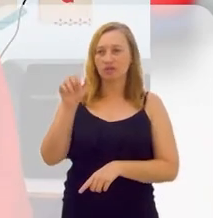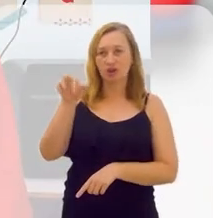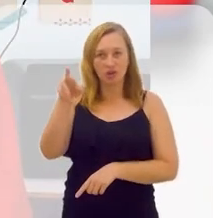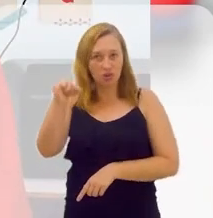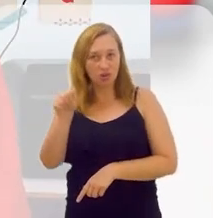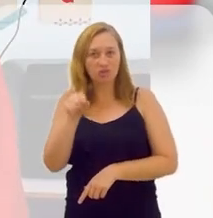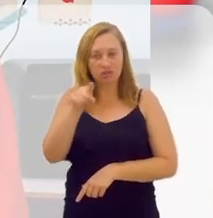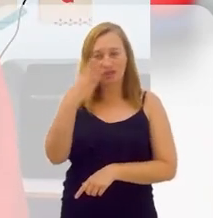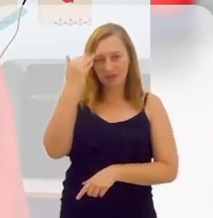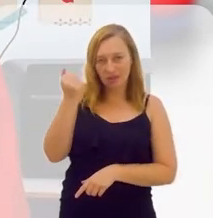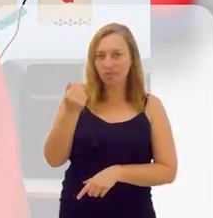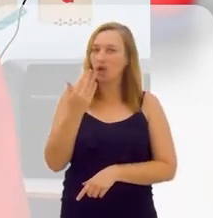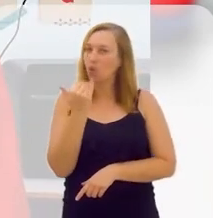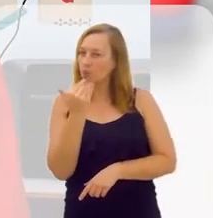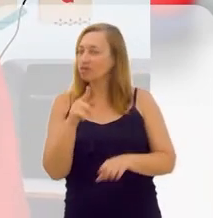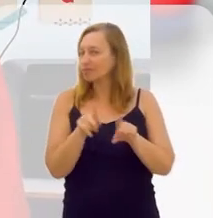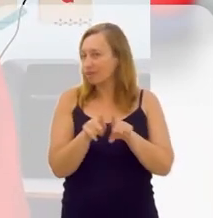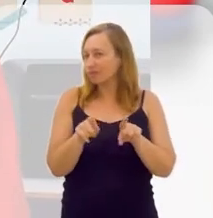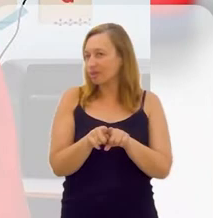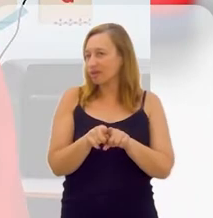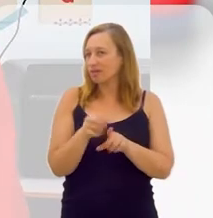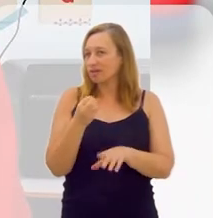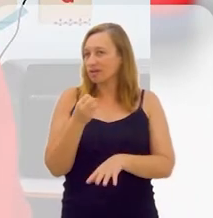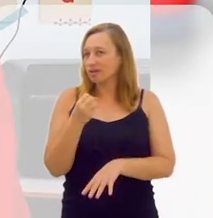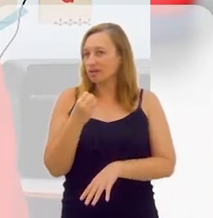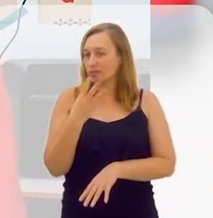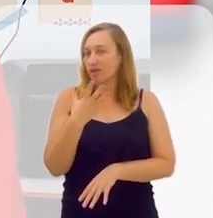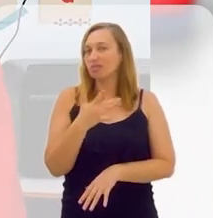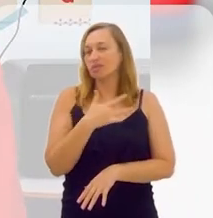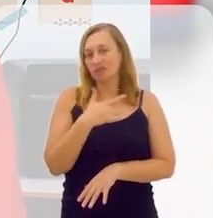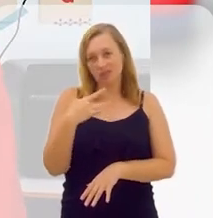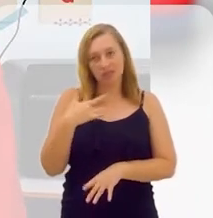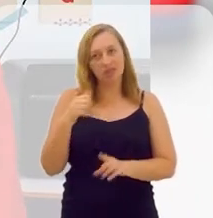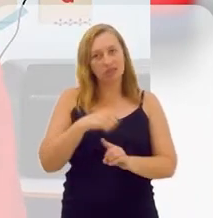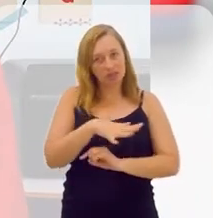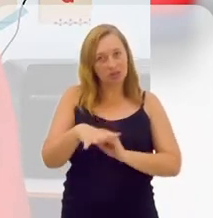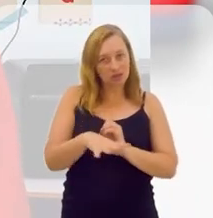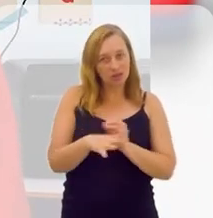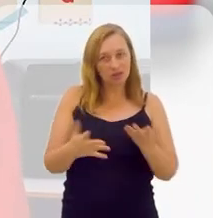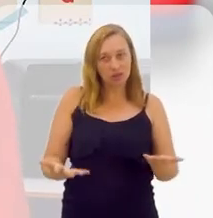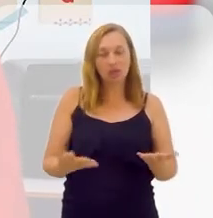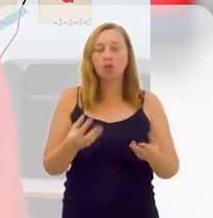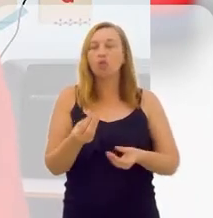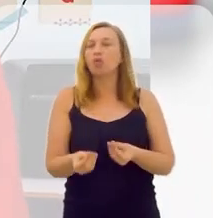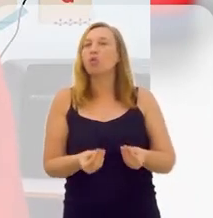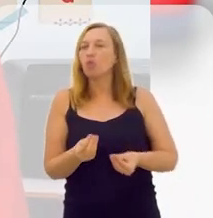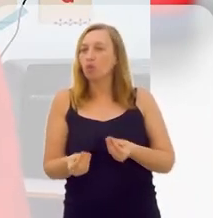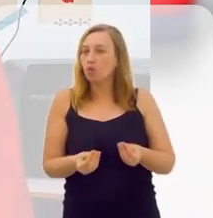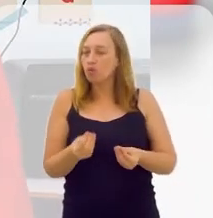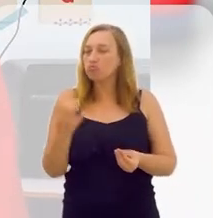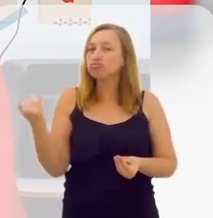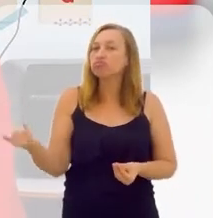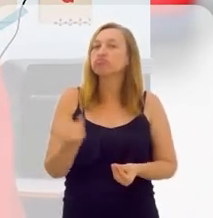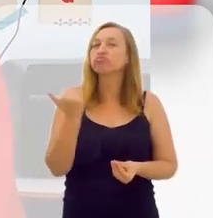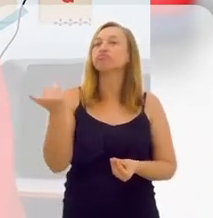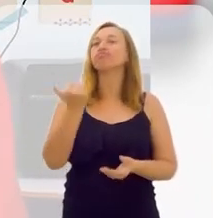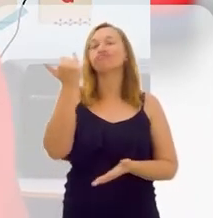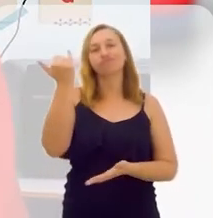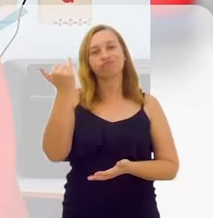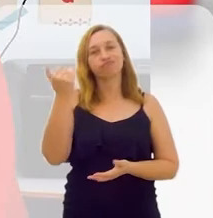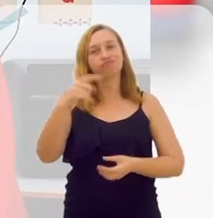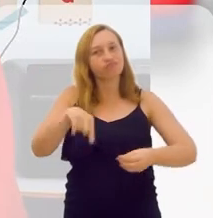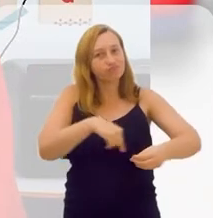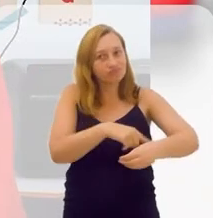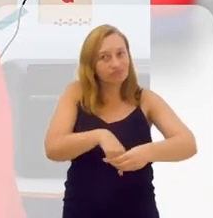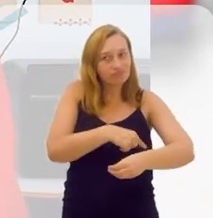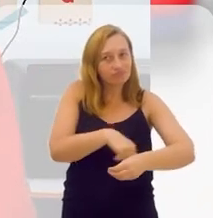Verônica, você sabe que a comida, ela também faz um bem enorme para a sociedade, né? E de que forma, assim, qual a importância